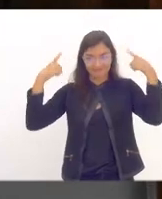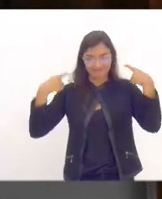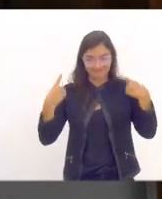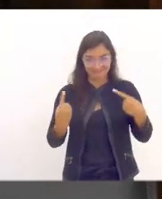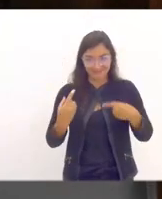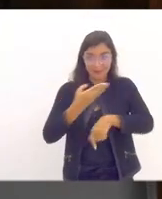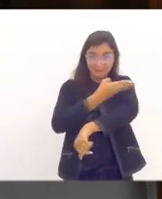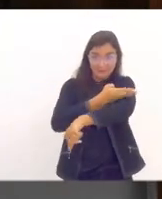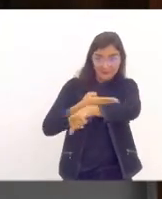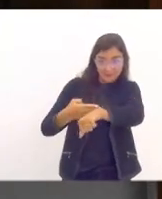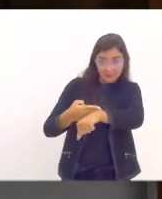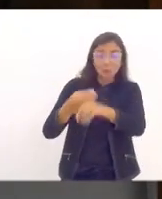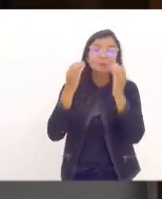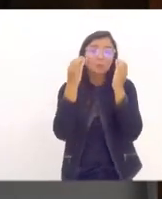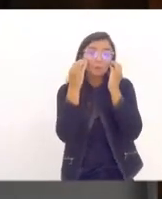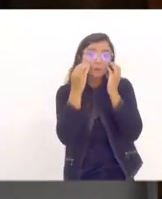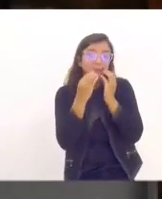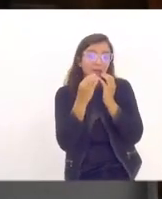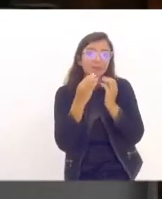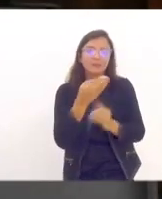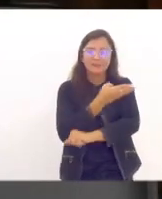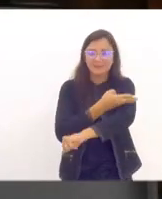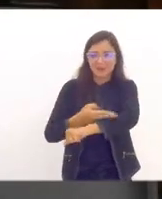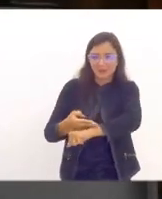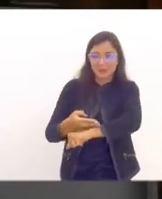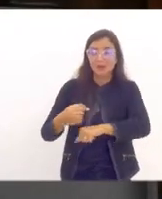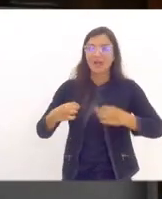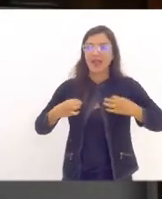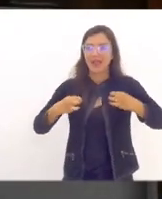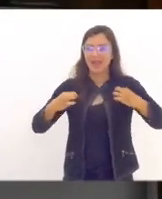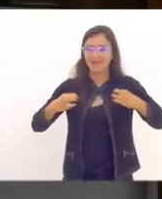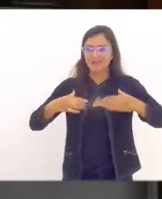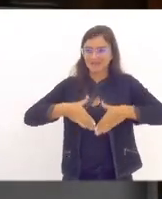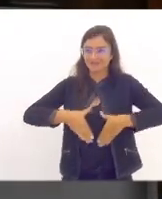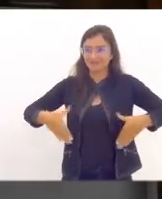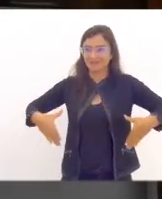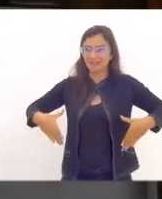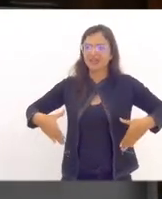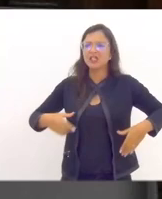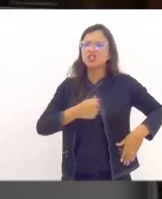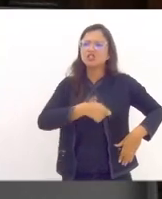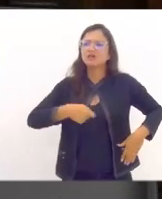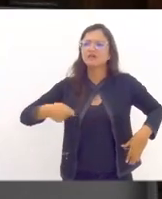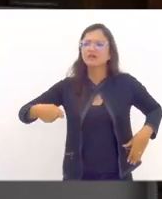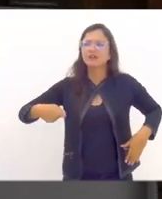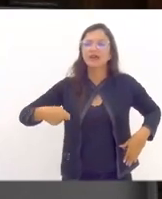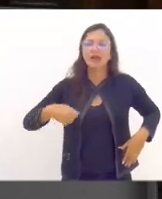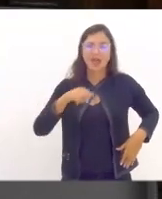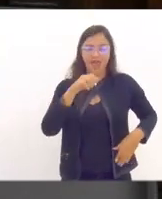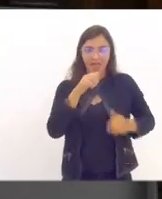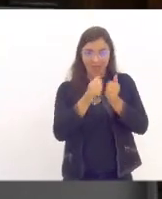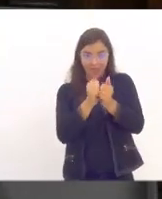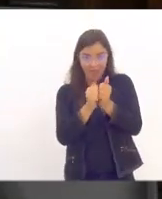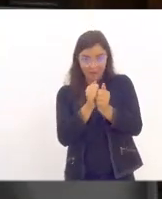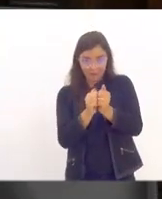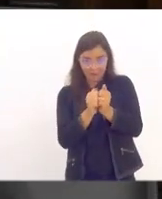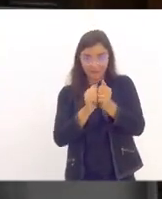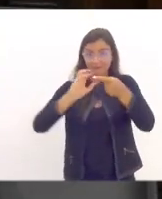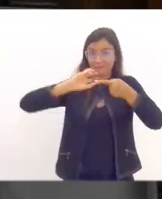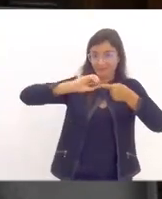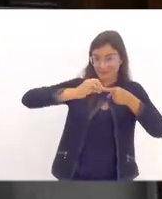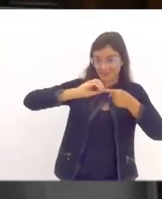também tem a barba grisalho e tô com essa camisa linda escrita arroz feijão e cinema porque a minha vida